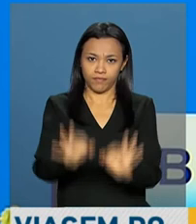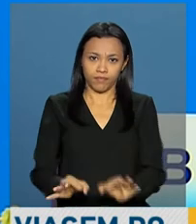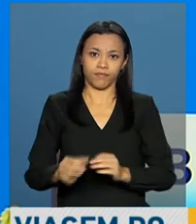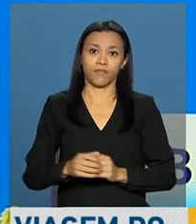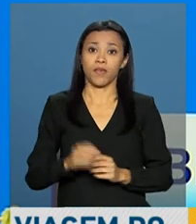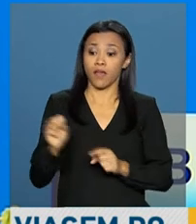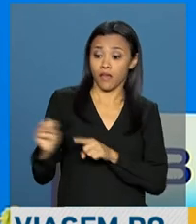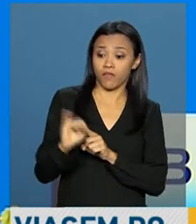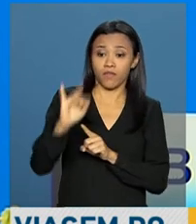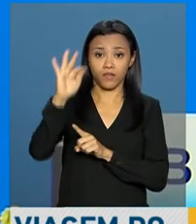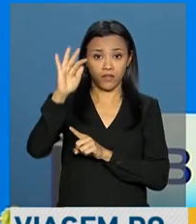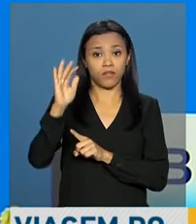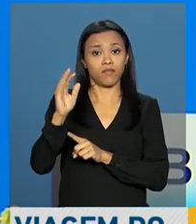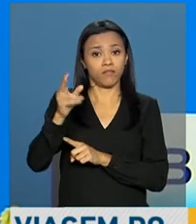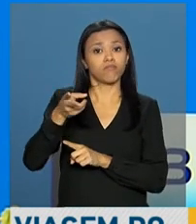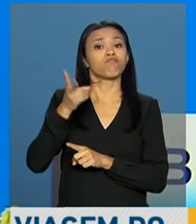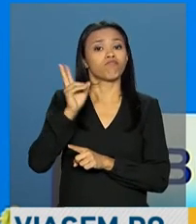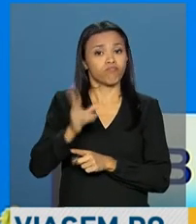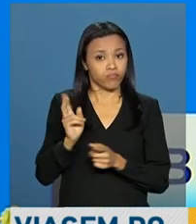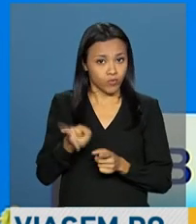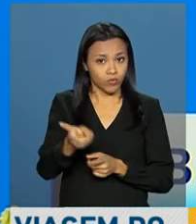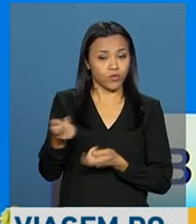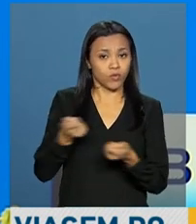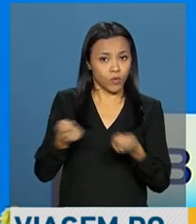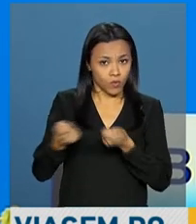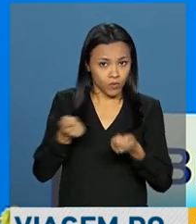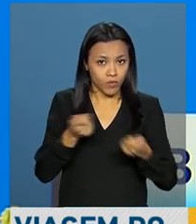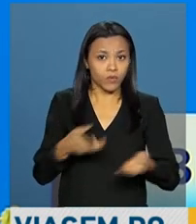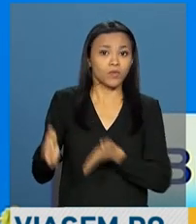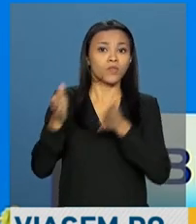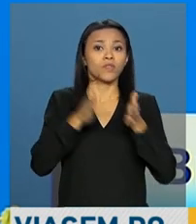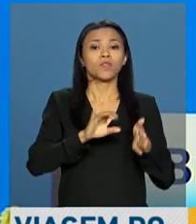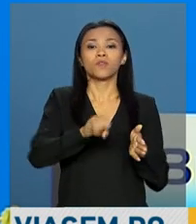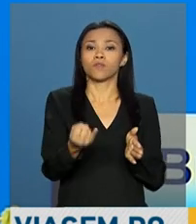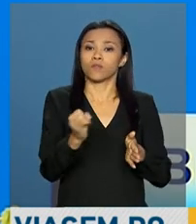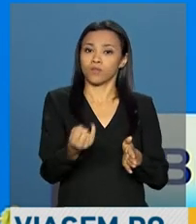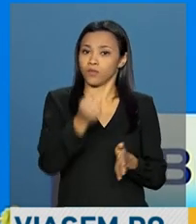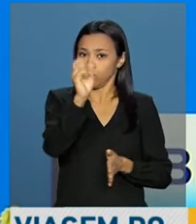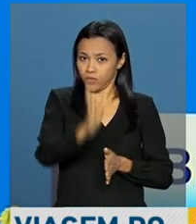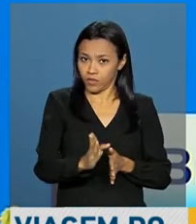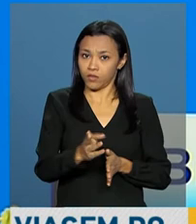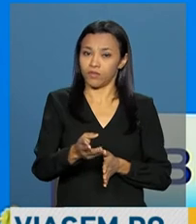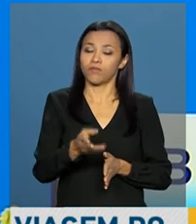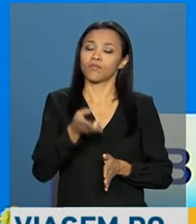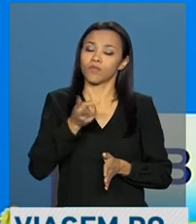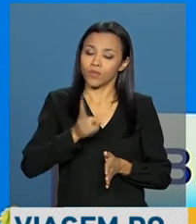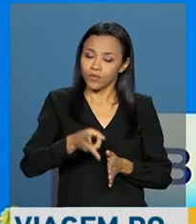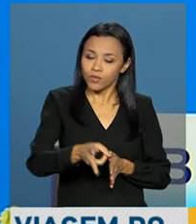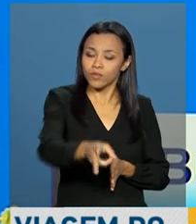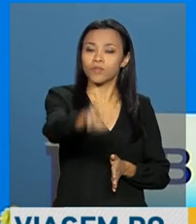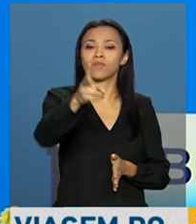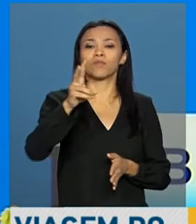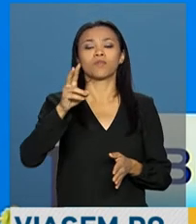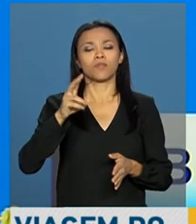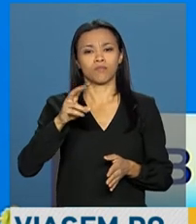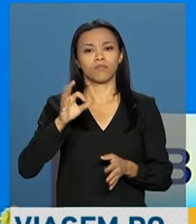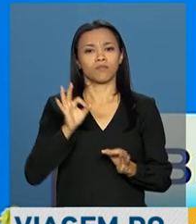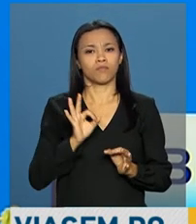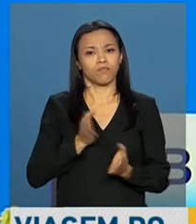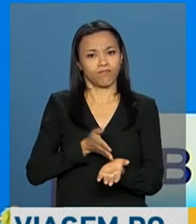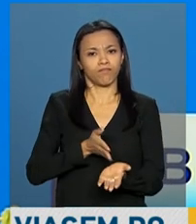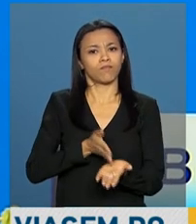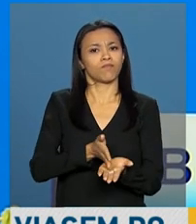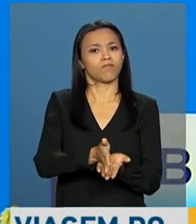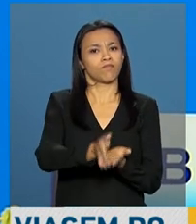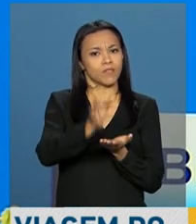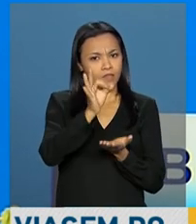inflação está novamente sob controle e os juros no Brasil seguem trajetória consistente